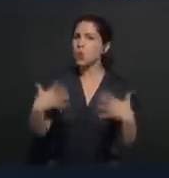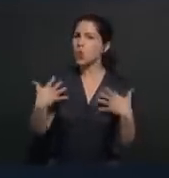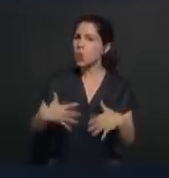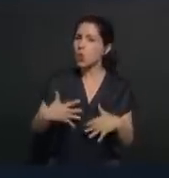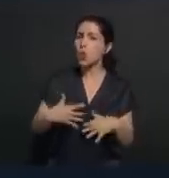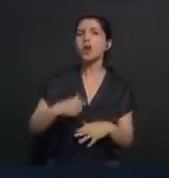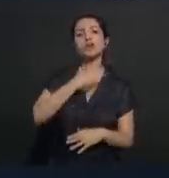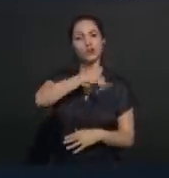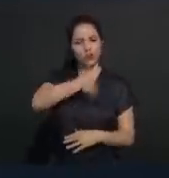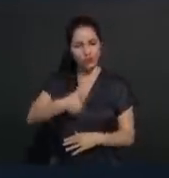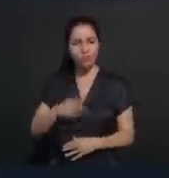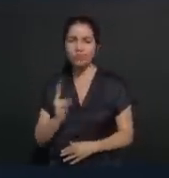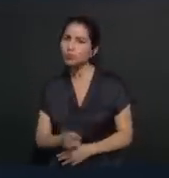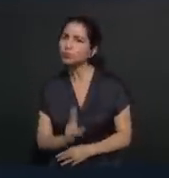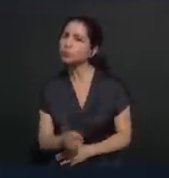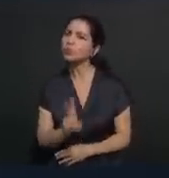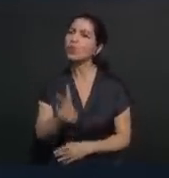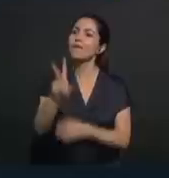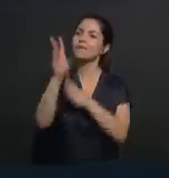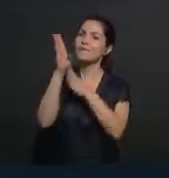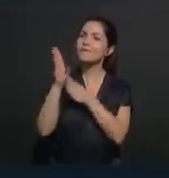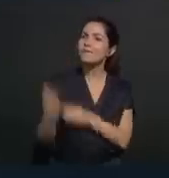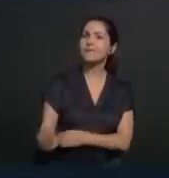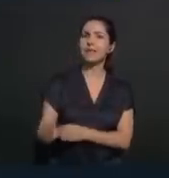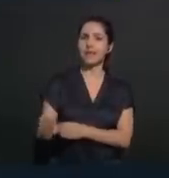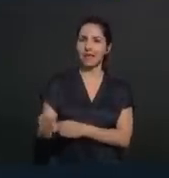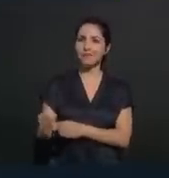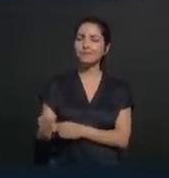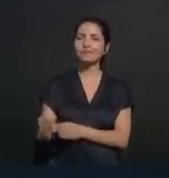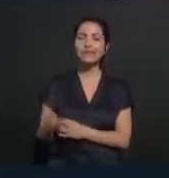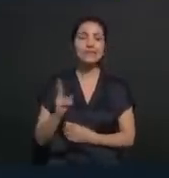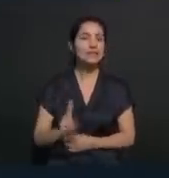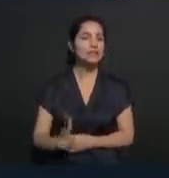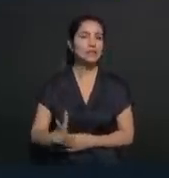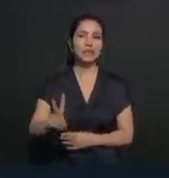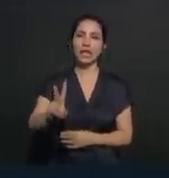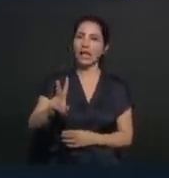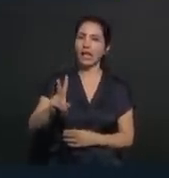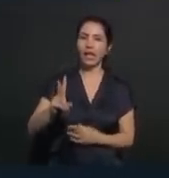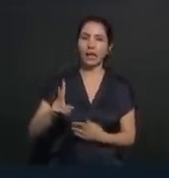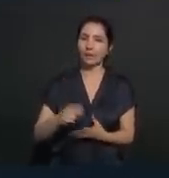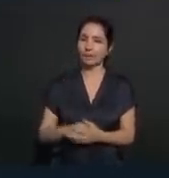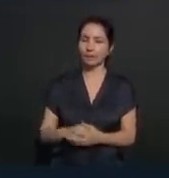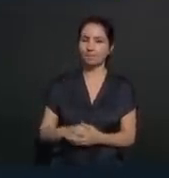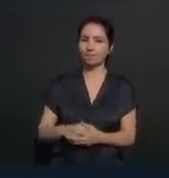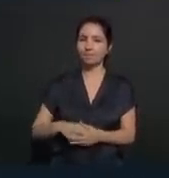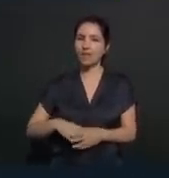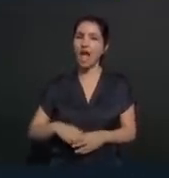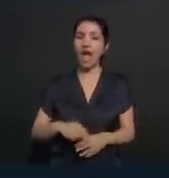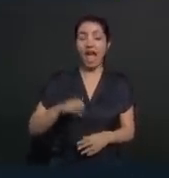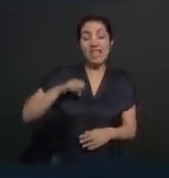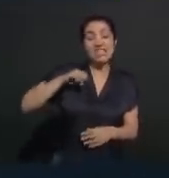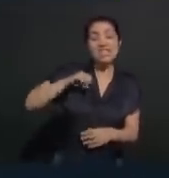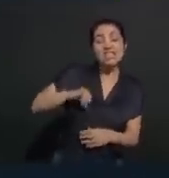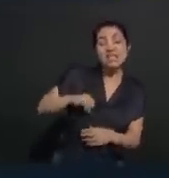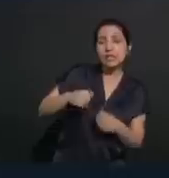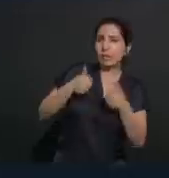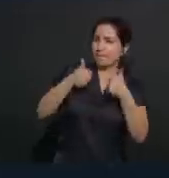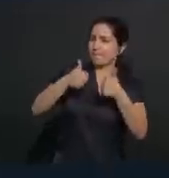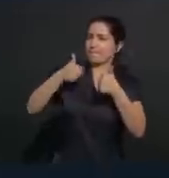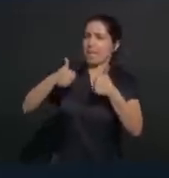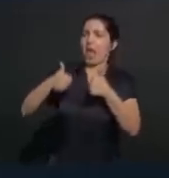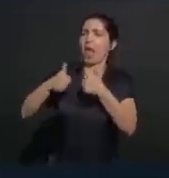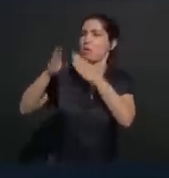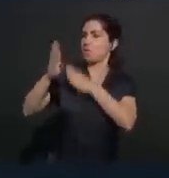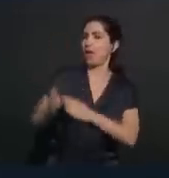mais fiel ele ficava. Ele não nivelou a fidelidade dele pelas coisas darem certo ou darem errado.